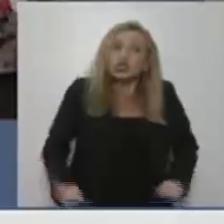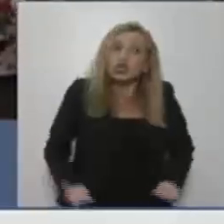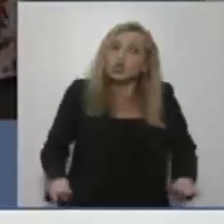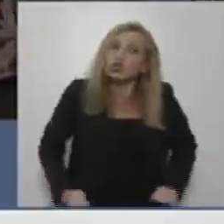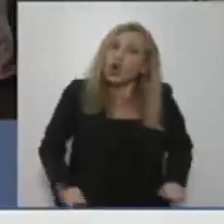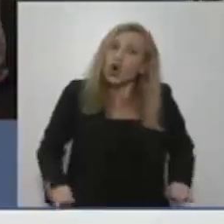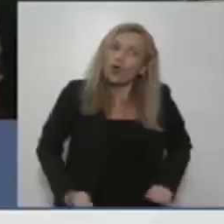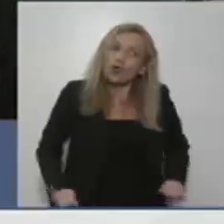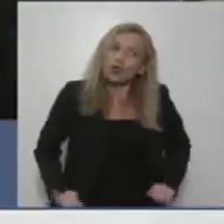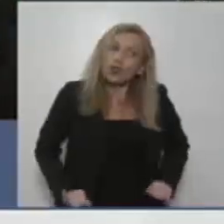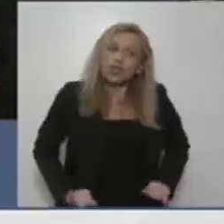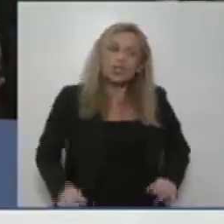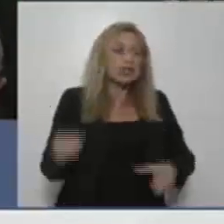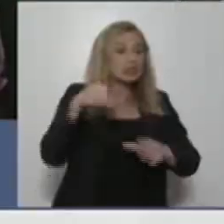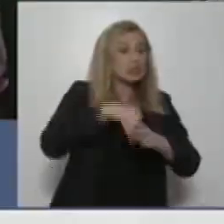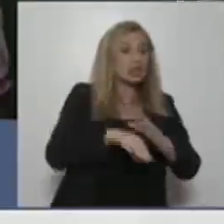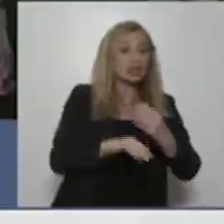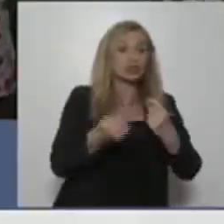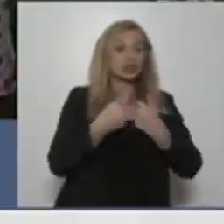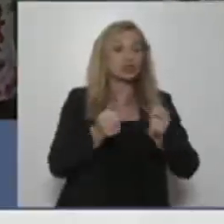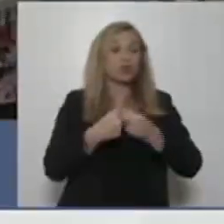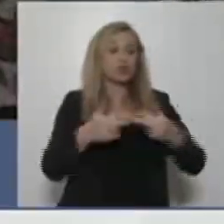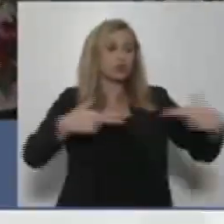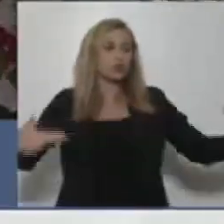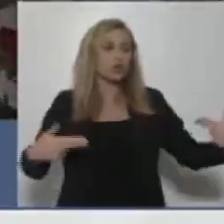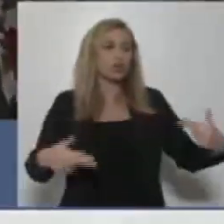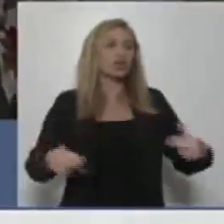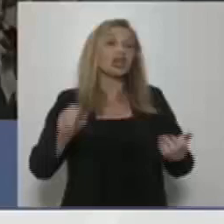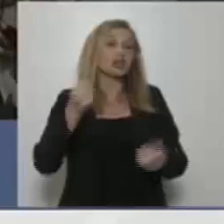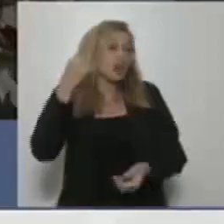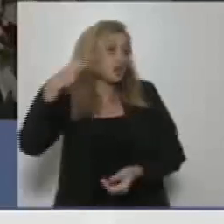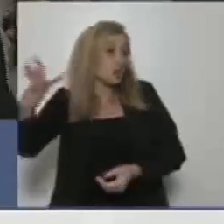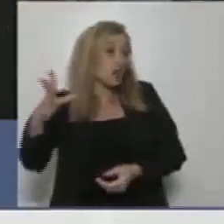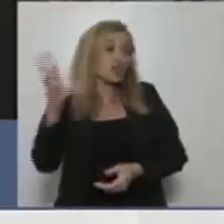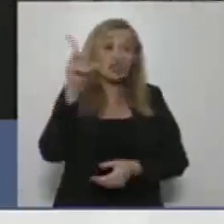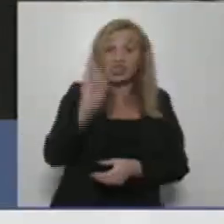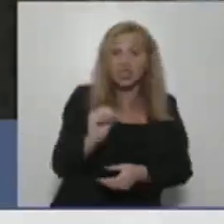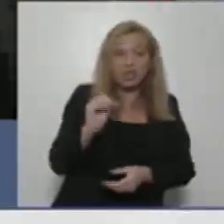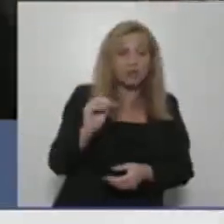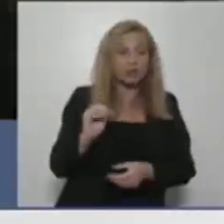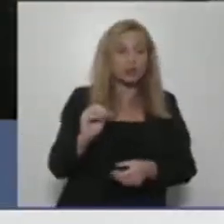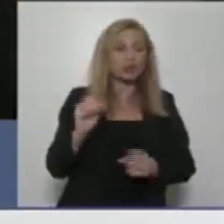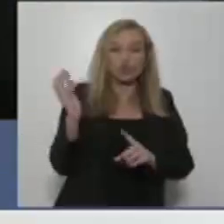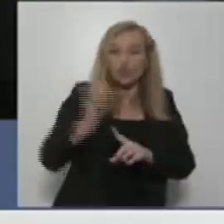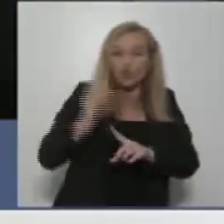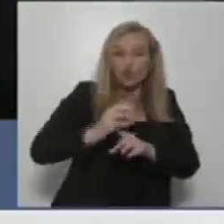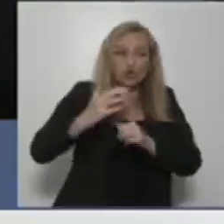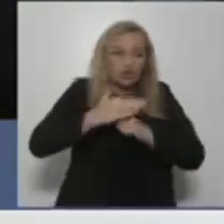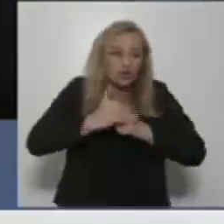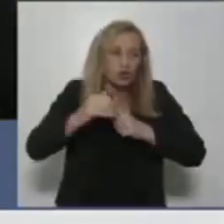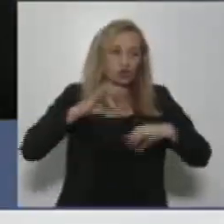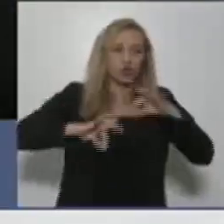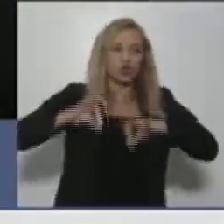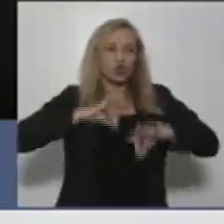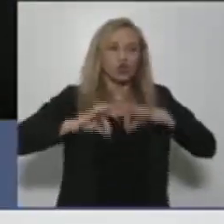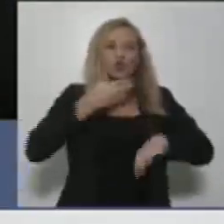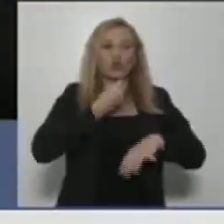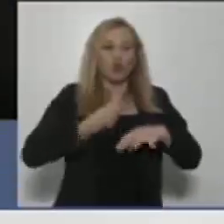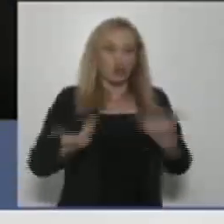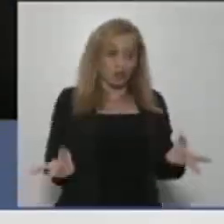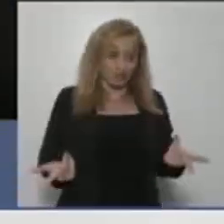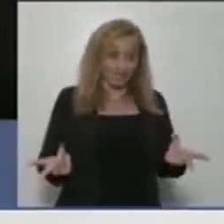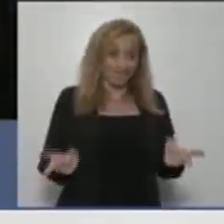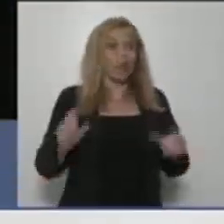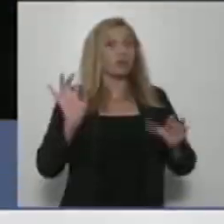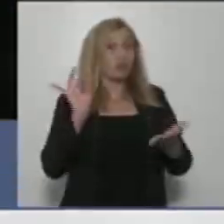nos meios de transporte, vêm de madrugada, vêm muito cedo, e são alvo de assédio no transporte. Então, por